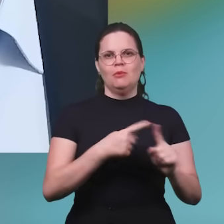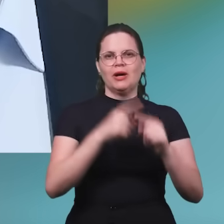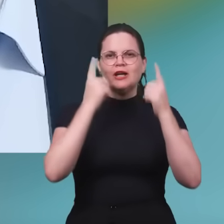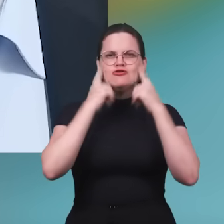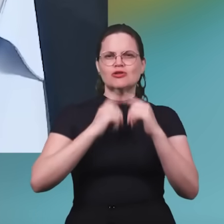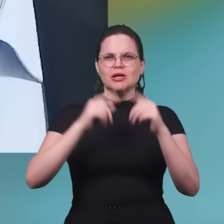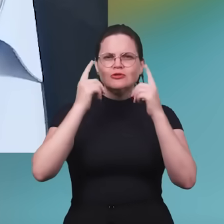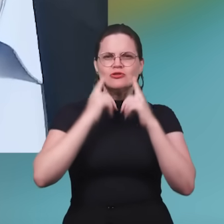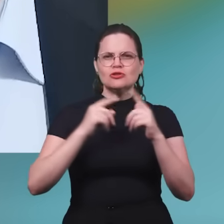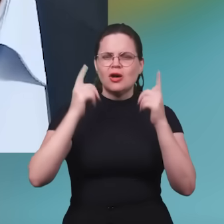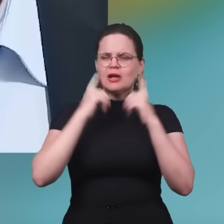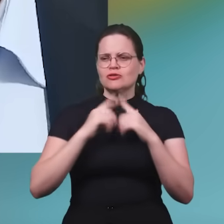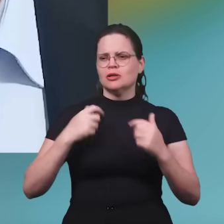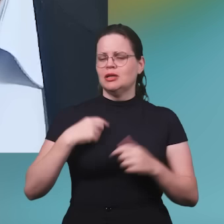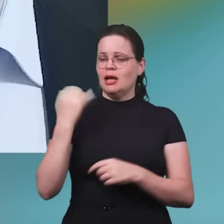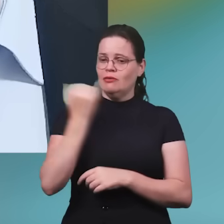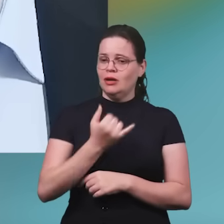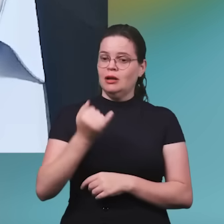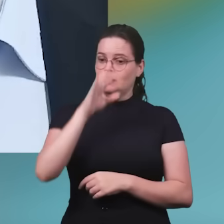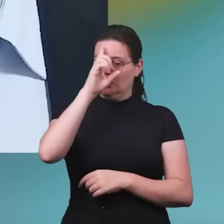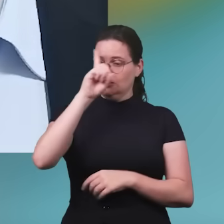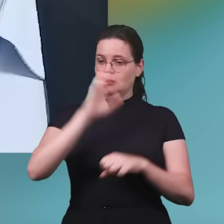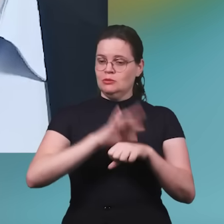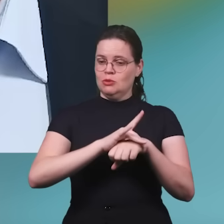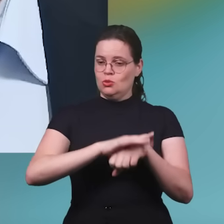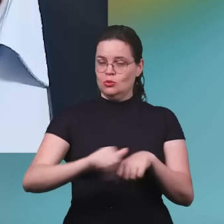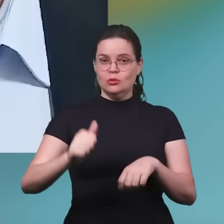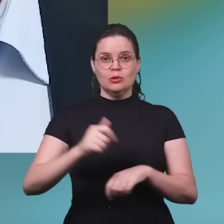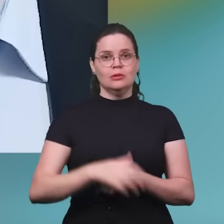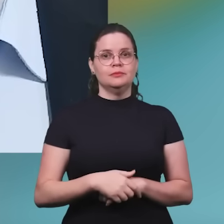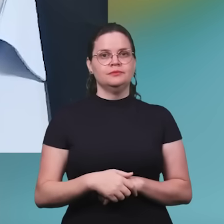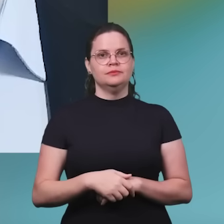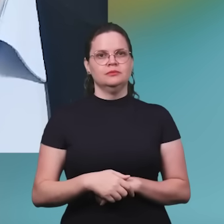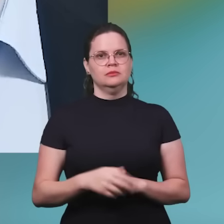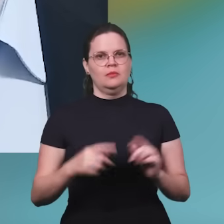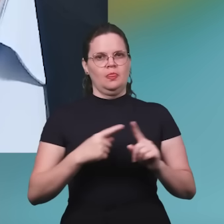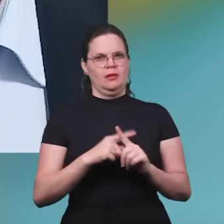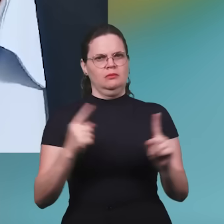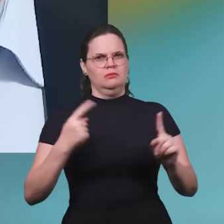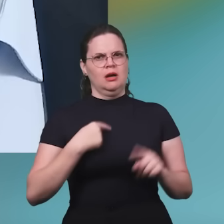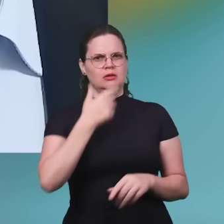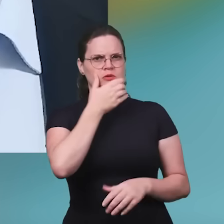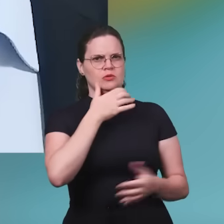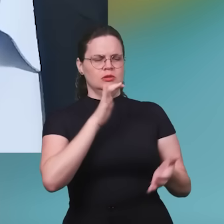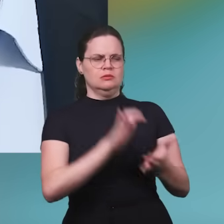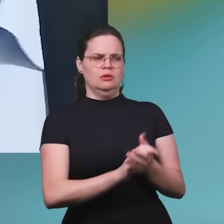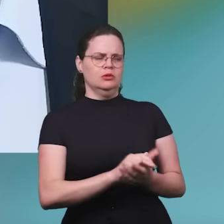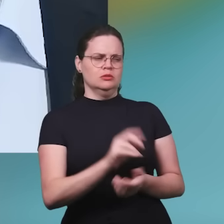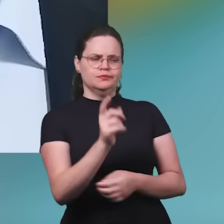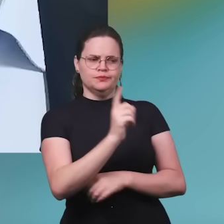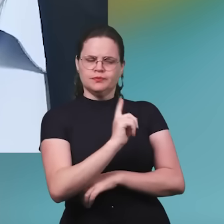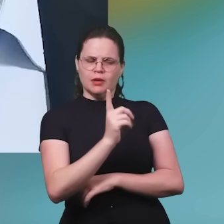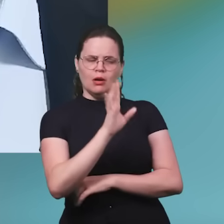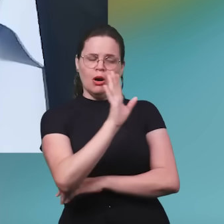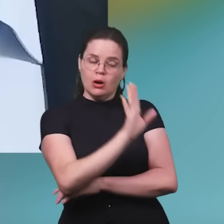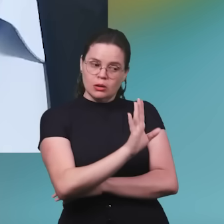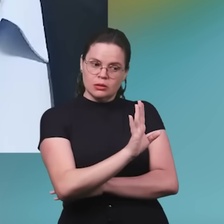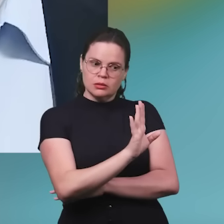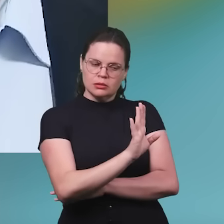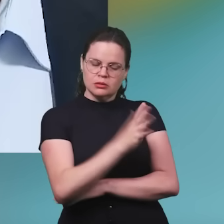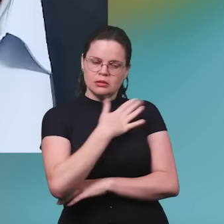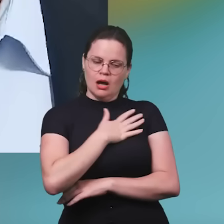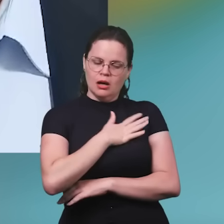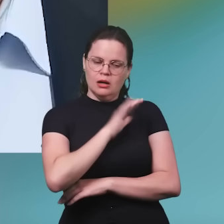dizia, ó, Deus me curou. E o marido ficou muito receoso. O marido dizia,